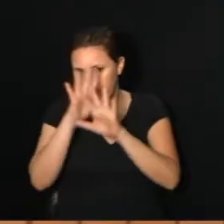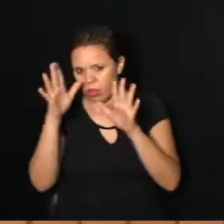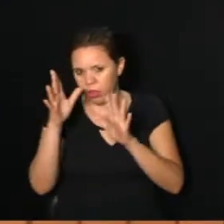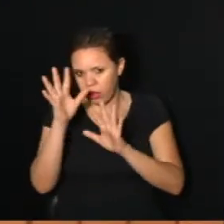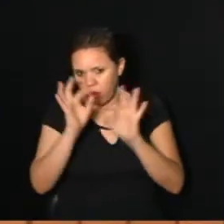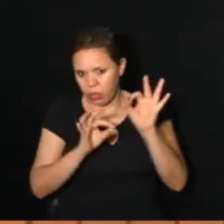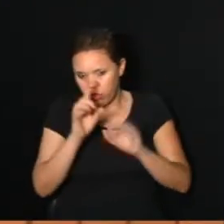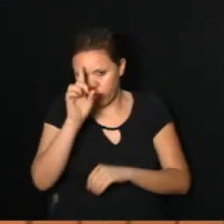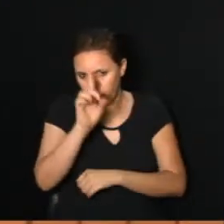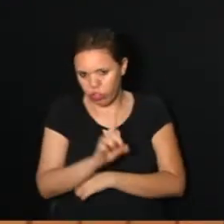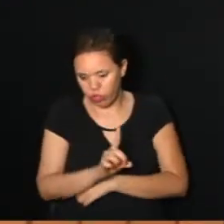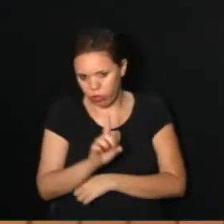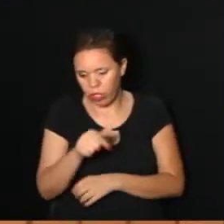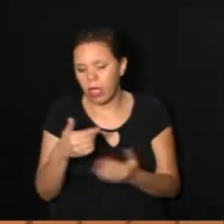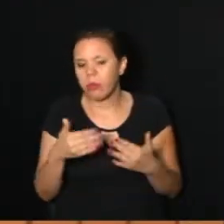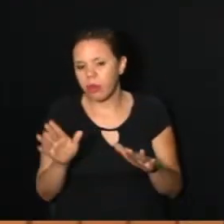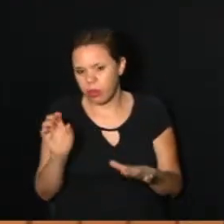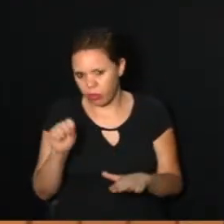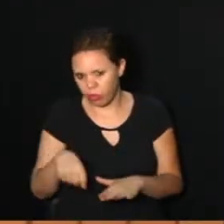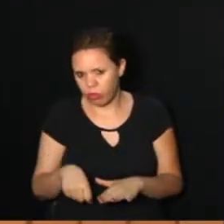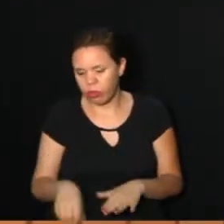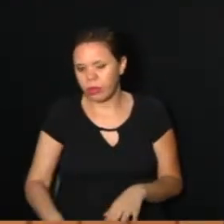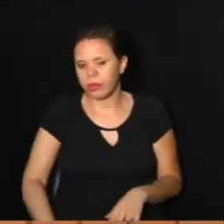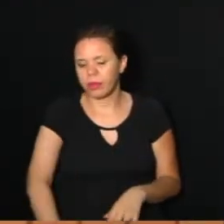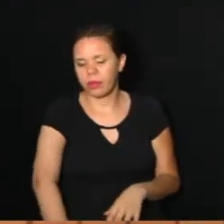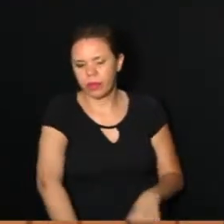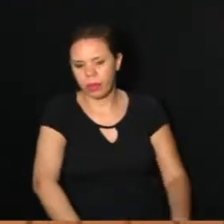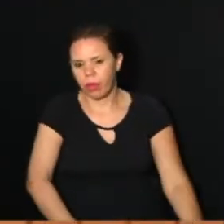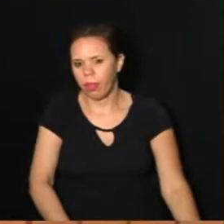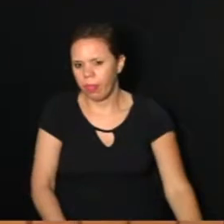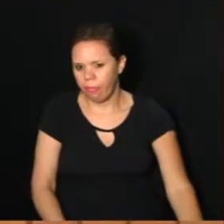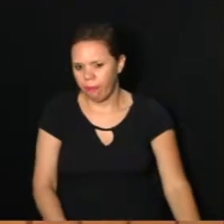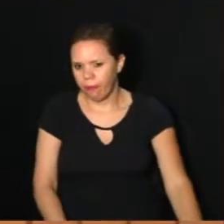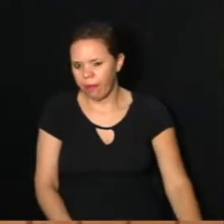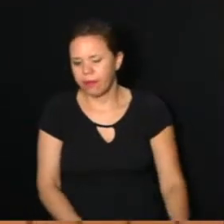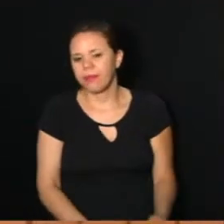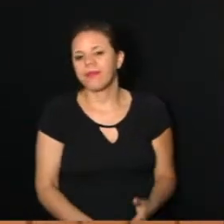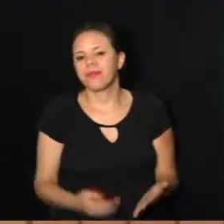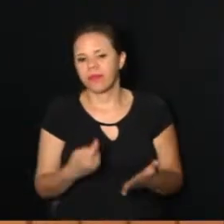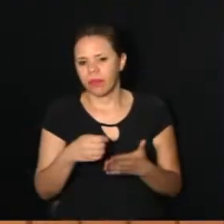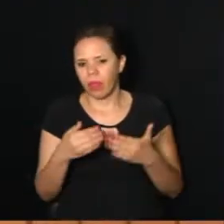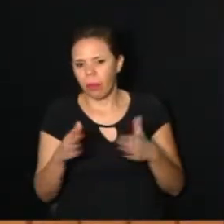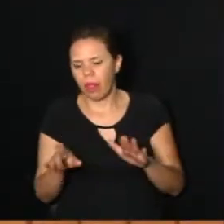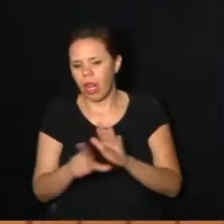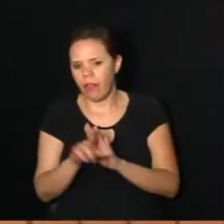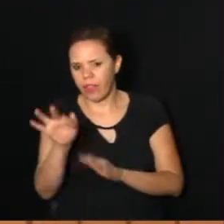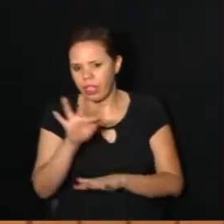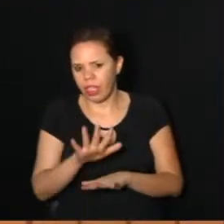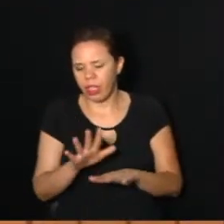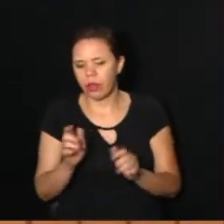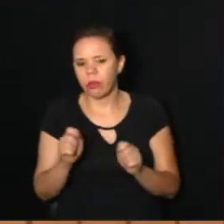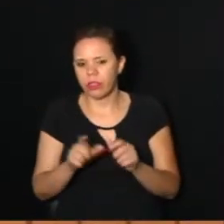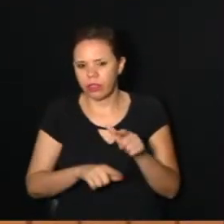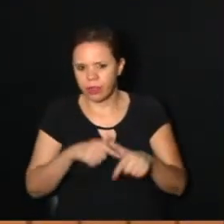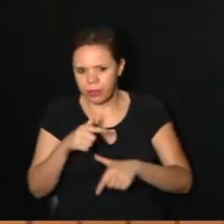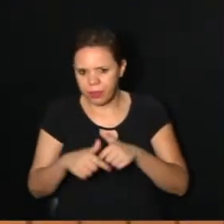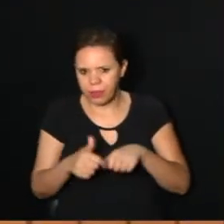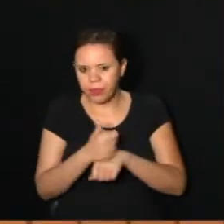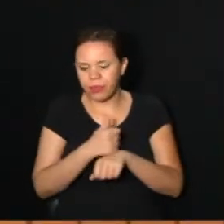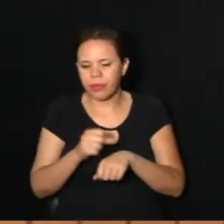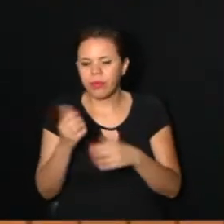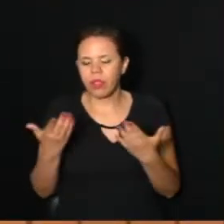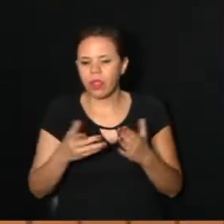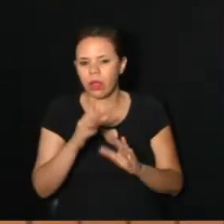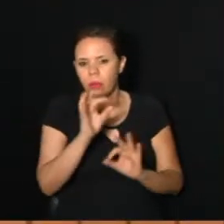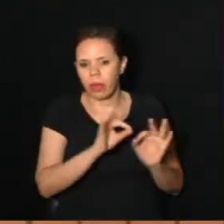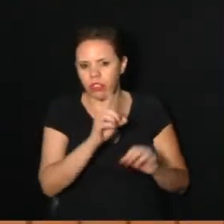mas é permitido sim, e dei inúmeros alvarás de uso em atividades permitidas pela lei federal, e agora com o plano